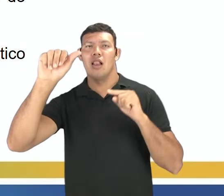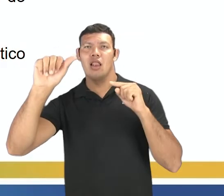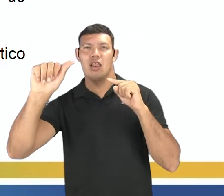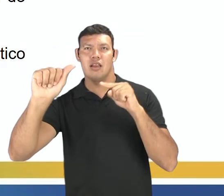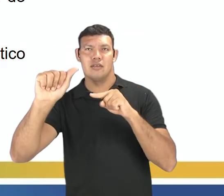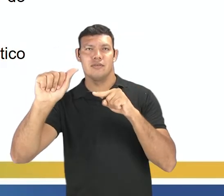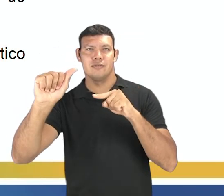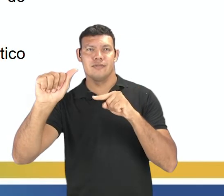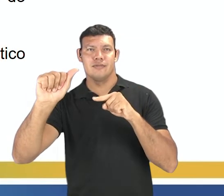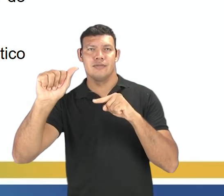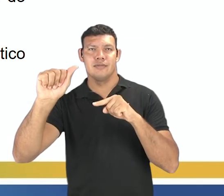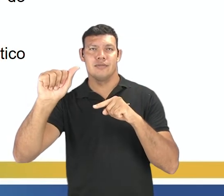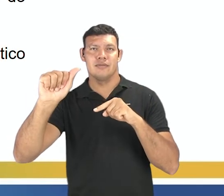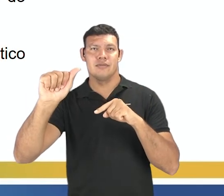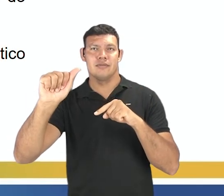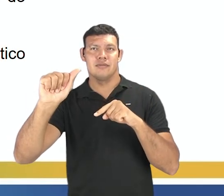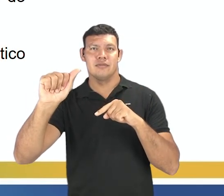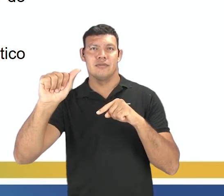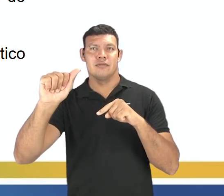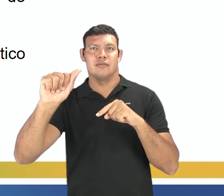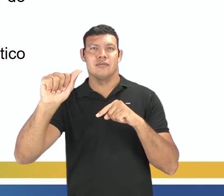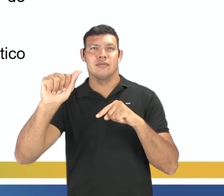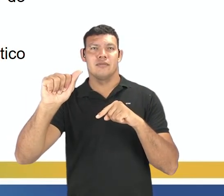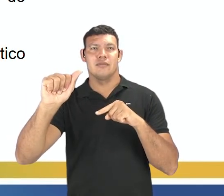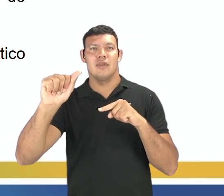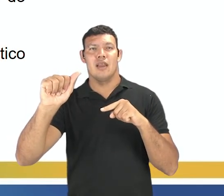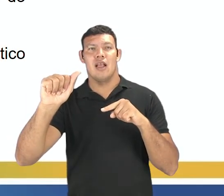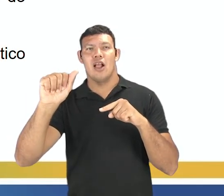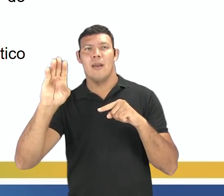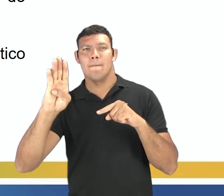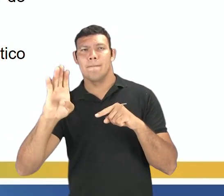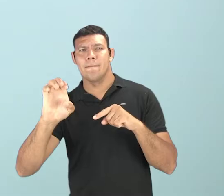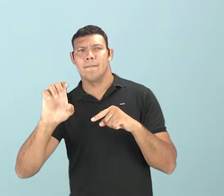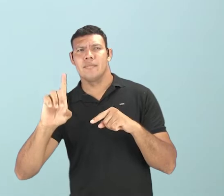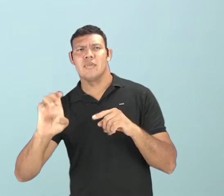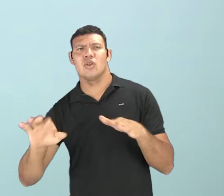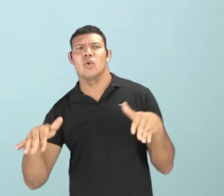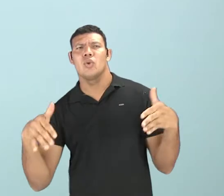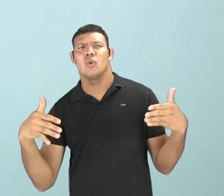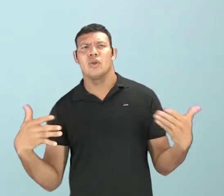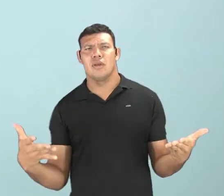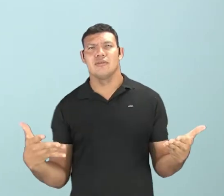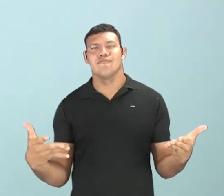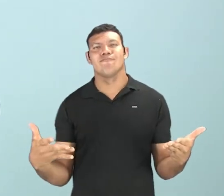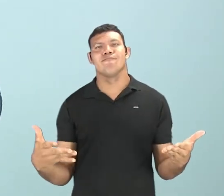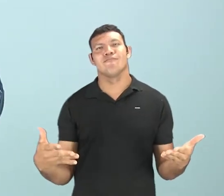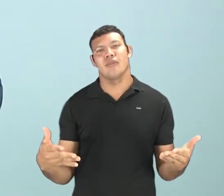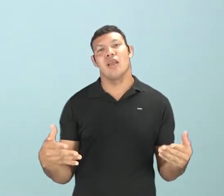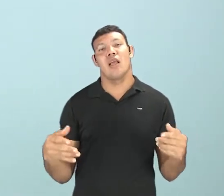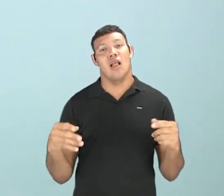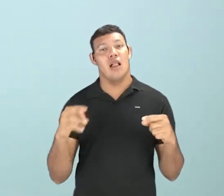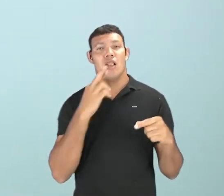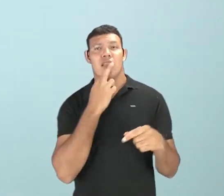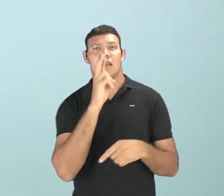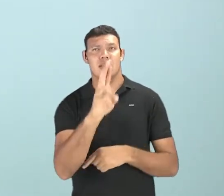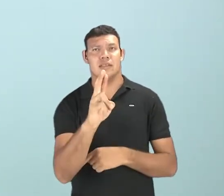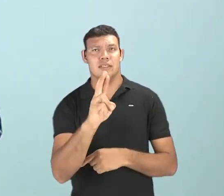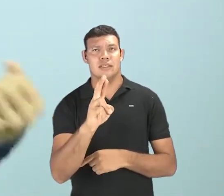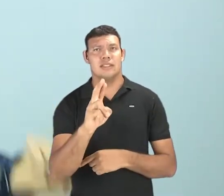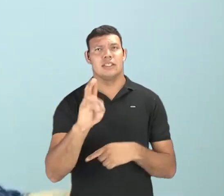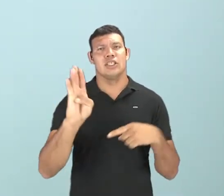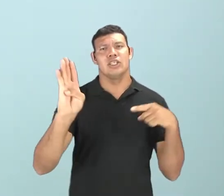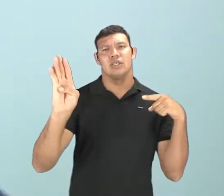a gente discutir ela. Letra D, o fim da Guerra Fria. Então quer dizer que as ameaças externas, a própria Guerra